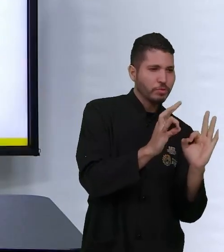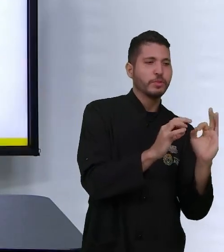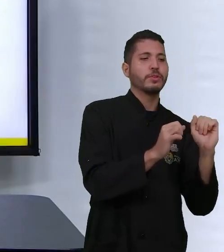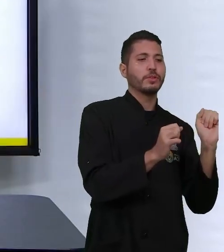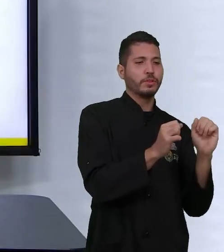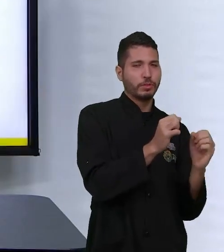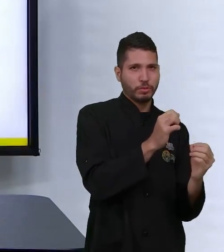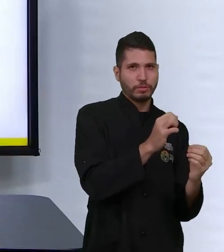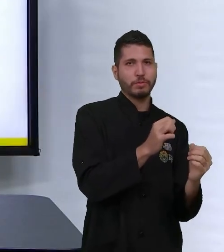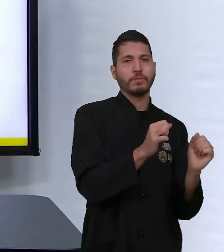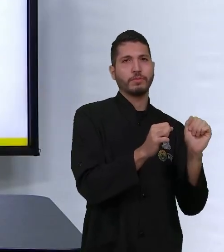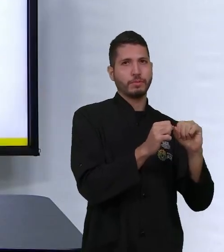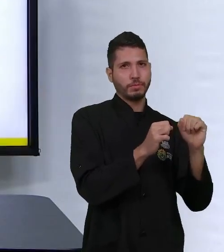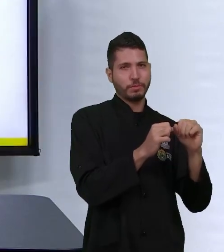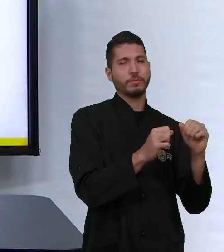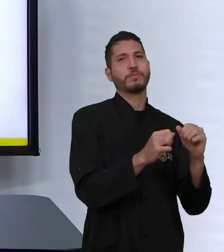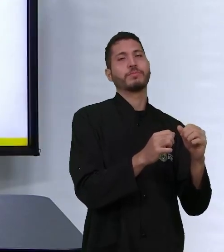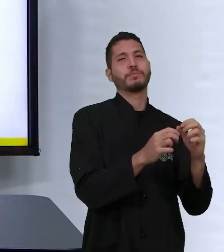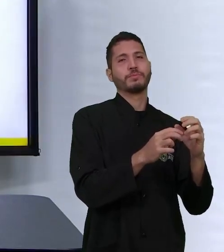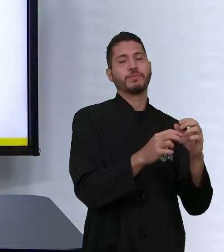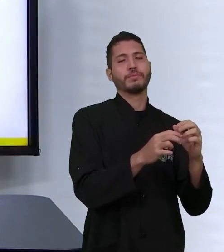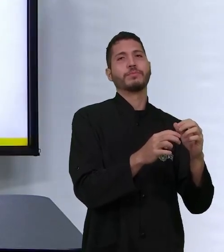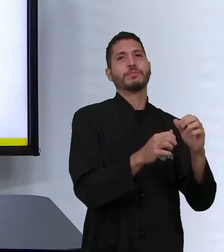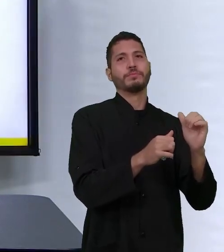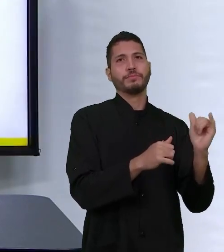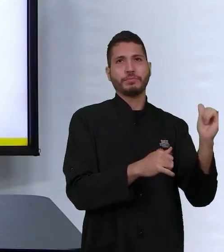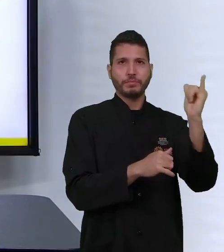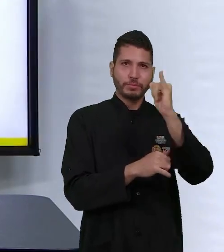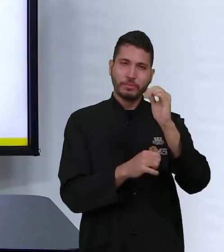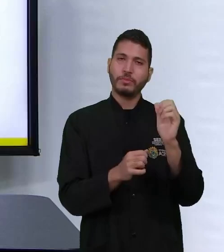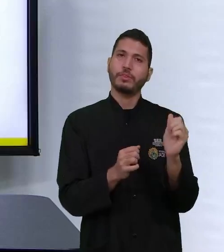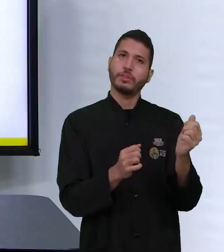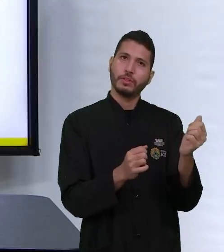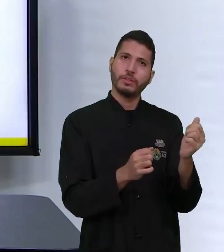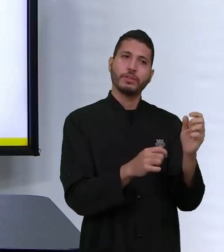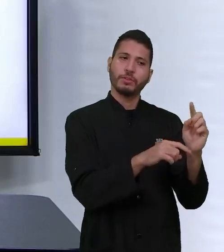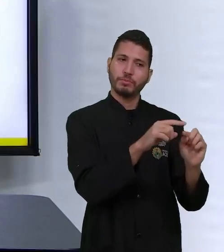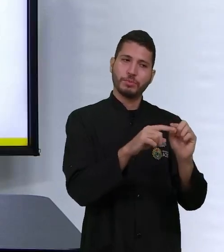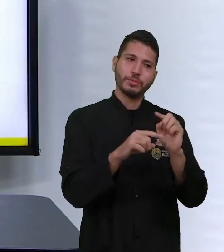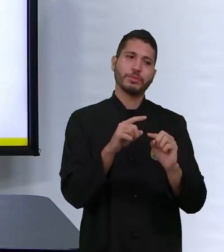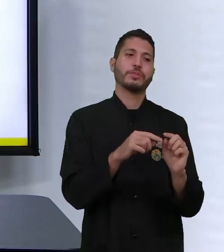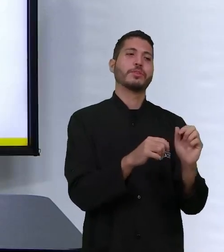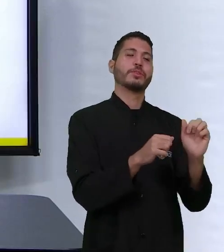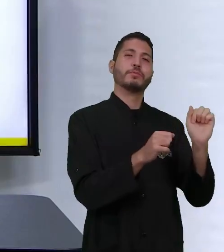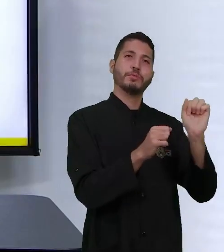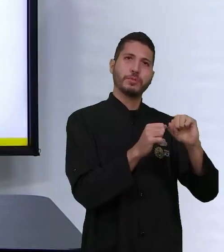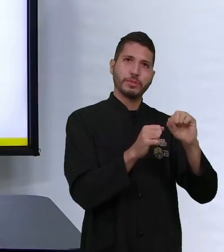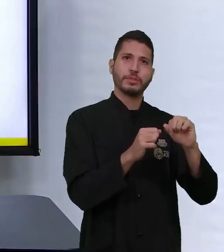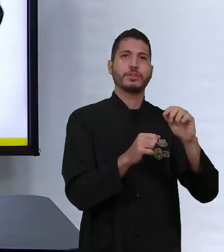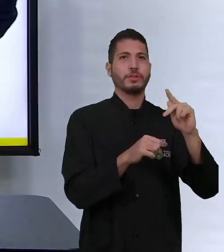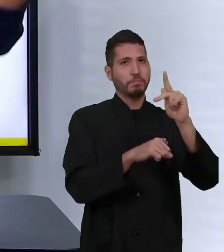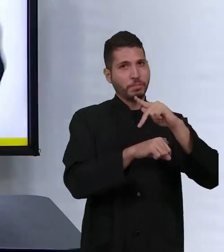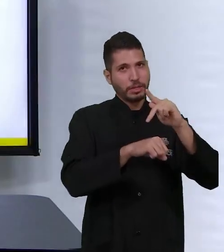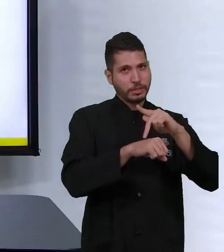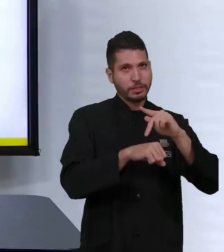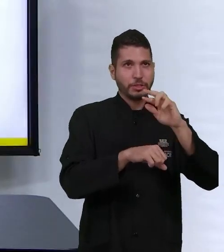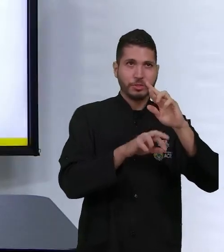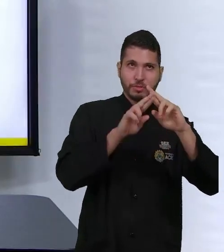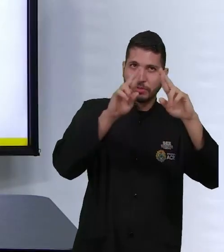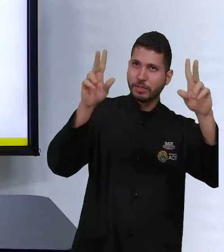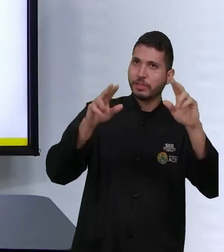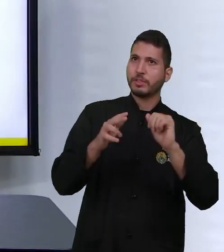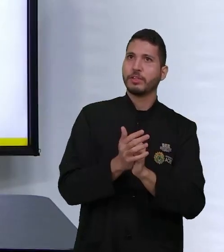ser composto por várias peças que foram produzidas em países diferentes. A cabine pode ter vindo do